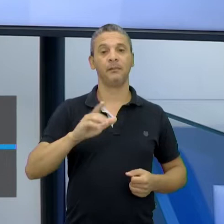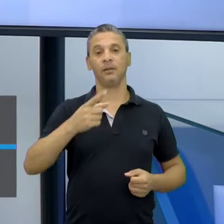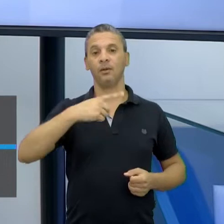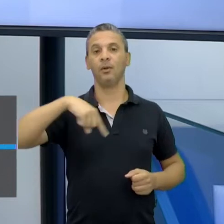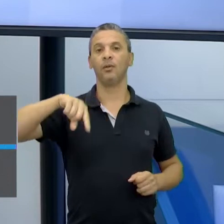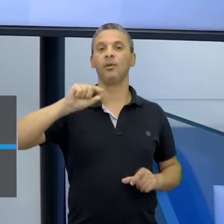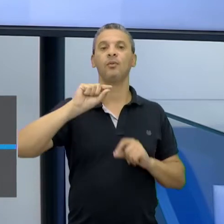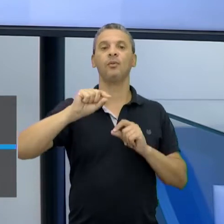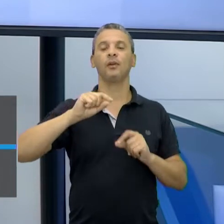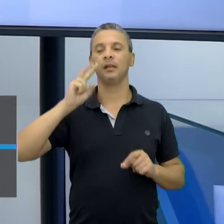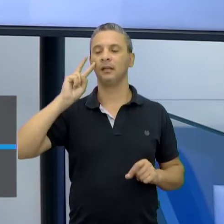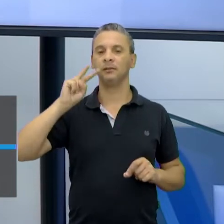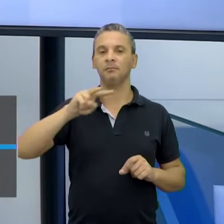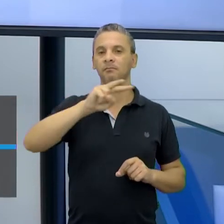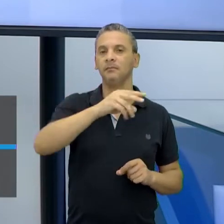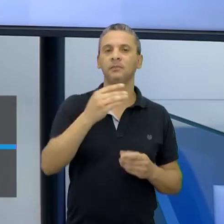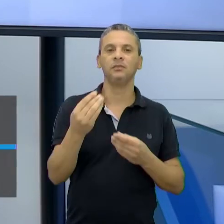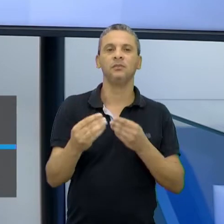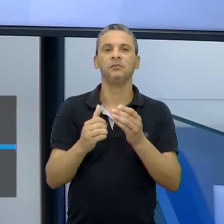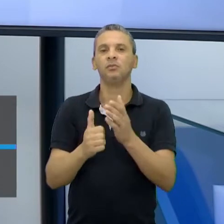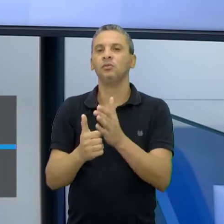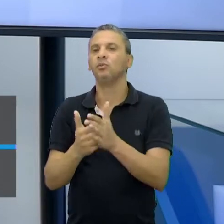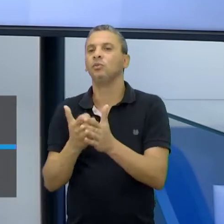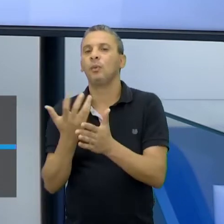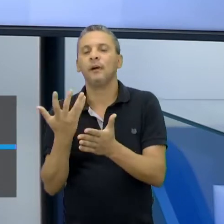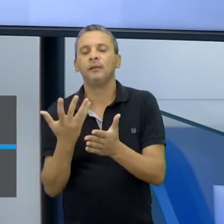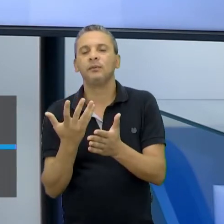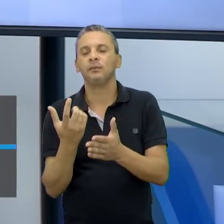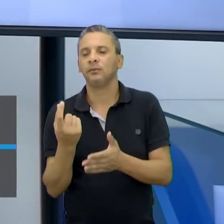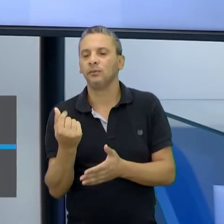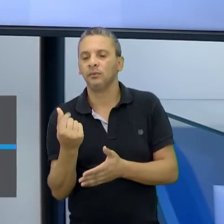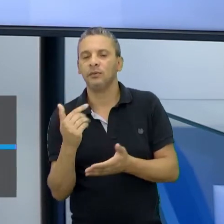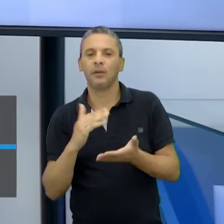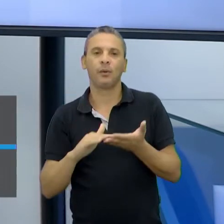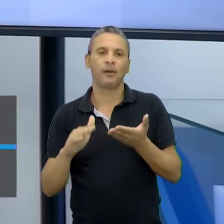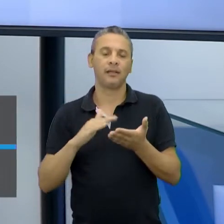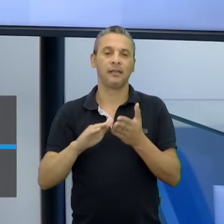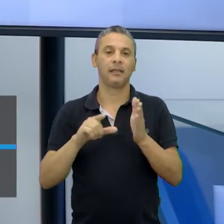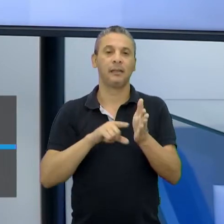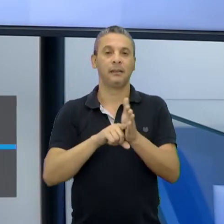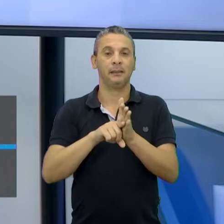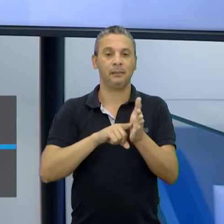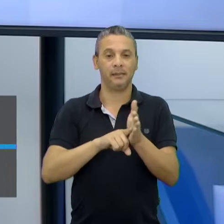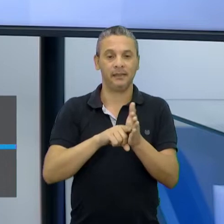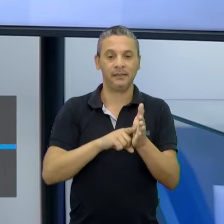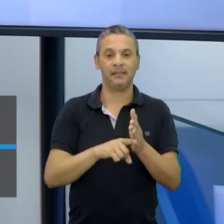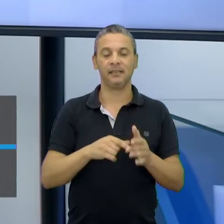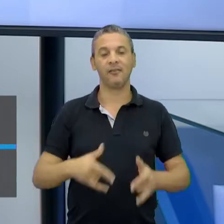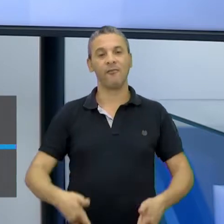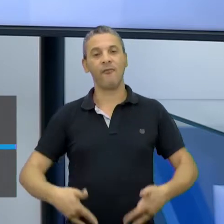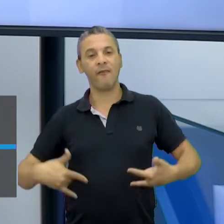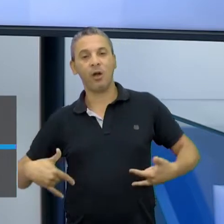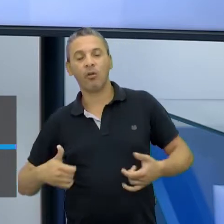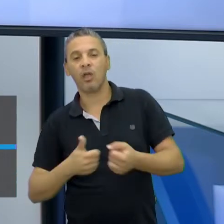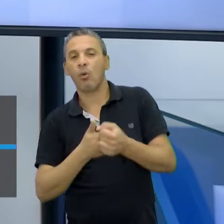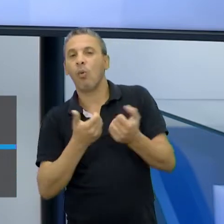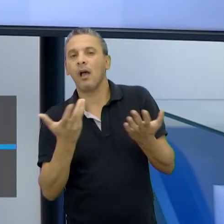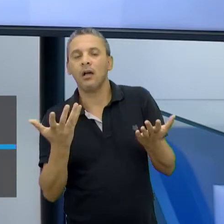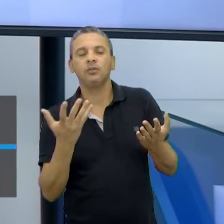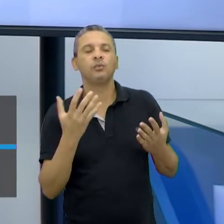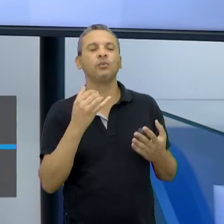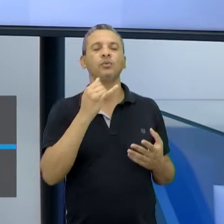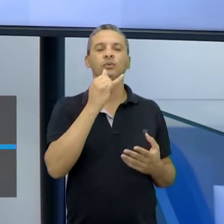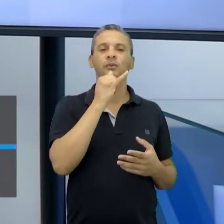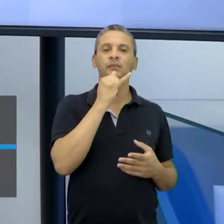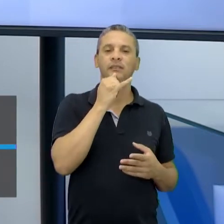tem aí uma previsão de quanto, né? A gente pode pesquisar aí na internet e ver quanto custa uma fralda, quanto custa, né,